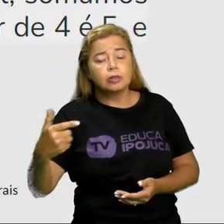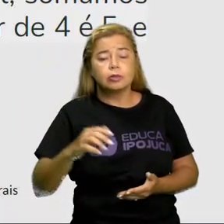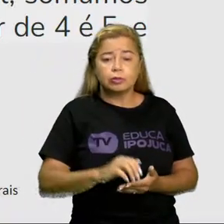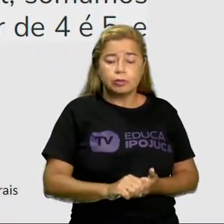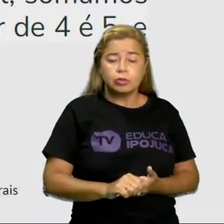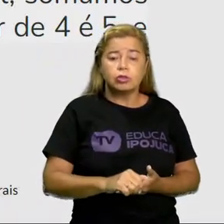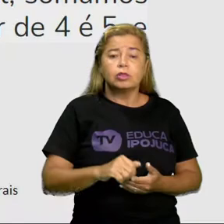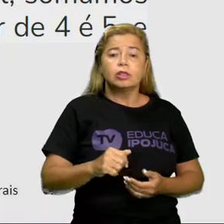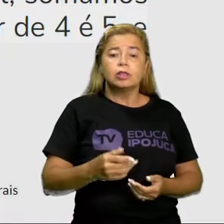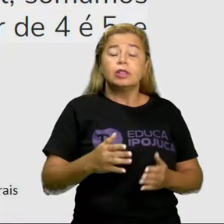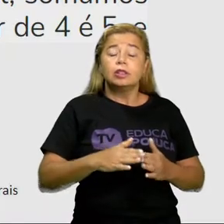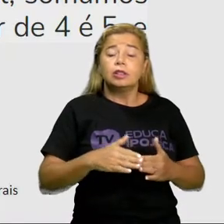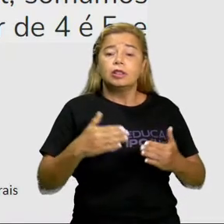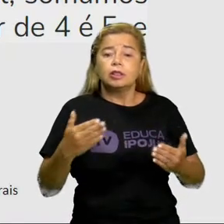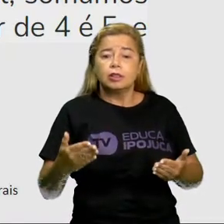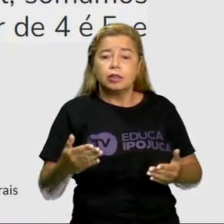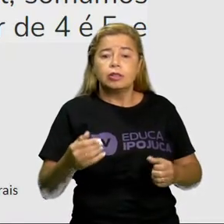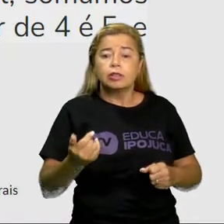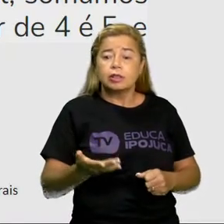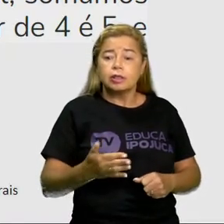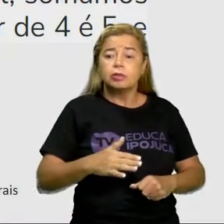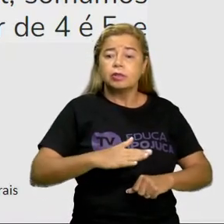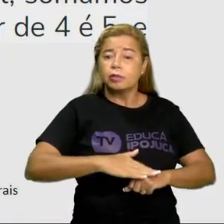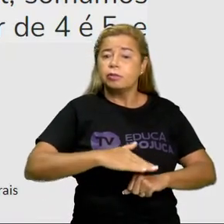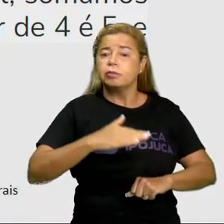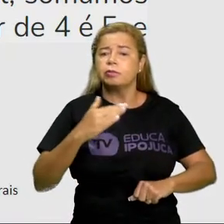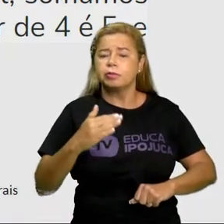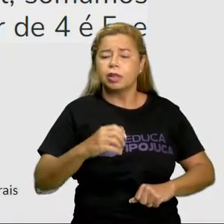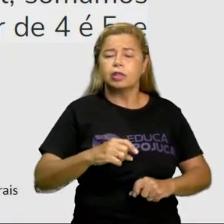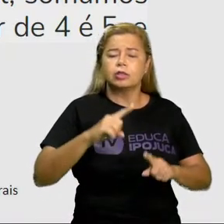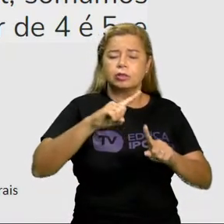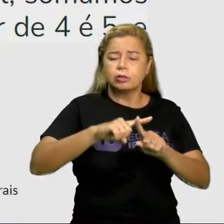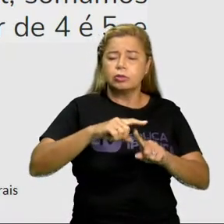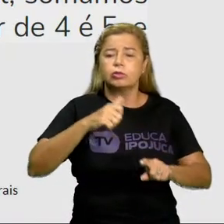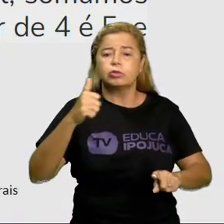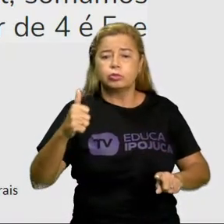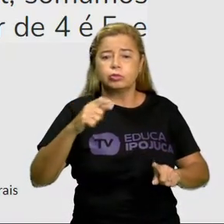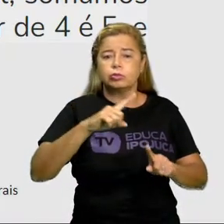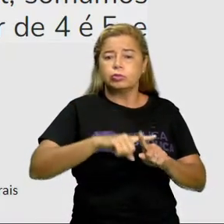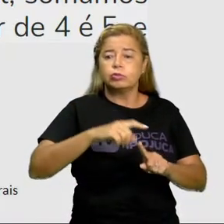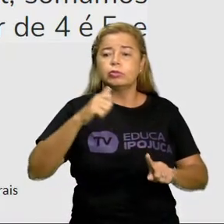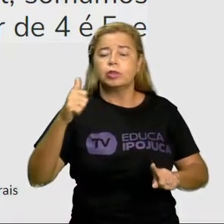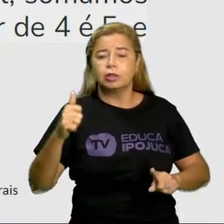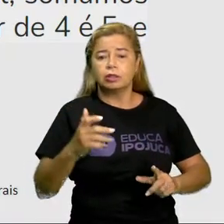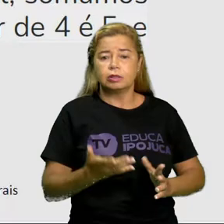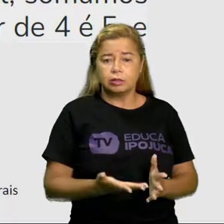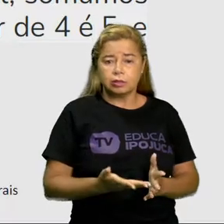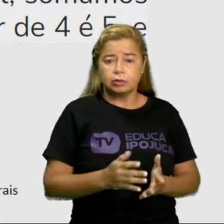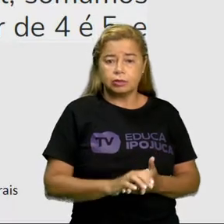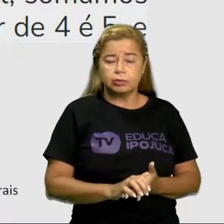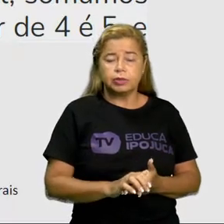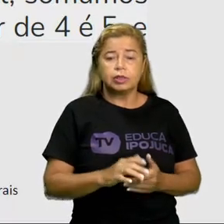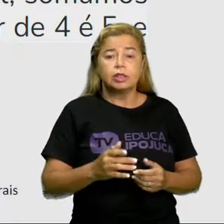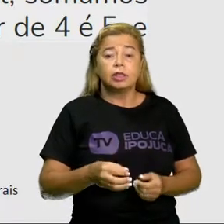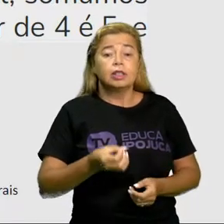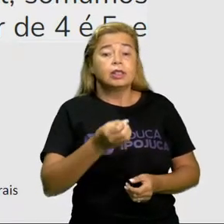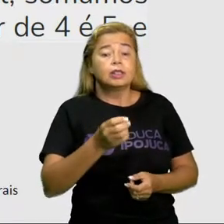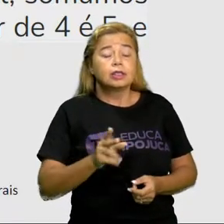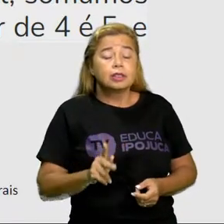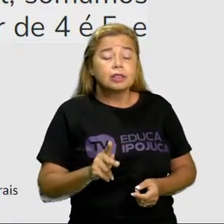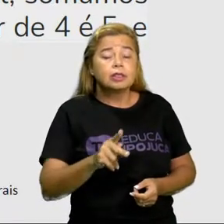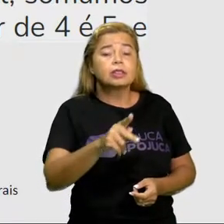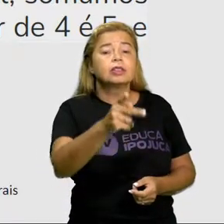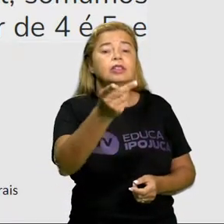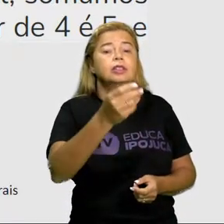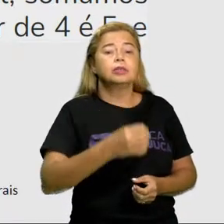obter o sucessor de um número natural, a gente soma 1 ao seu número considerado. Por exemplo,